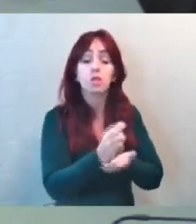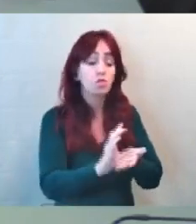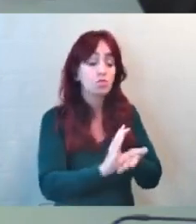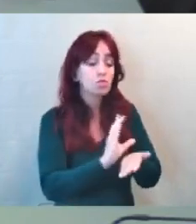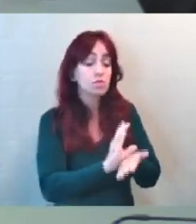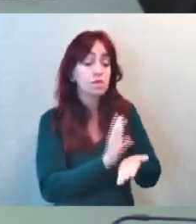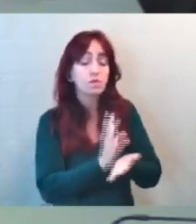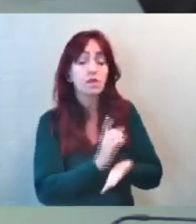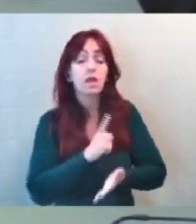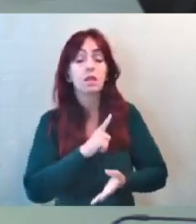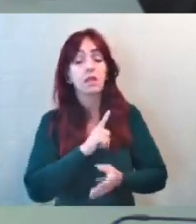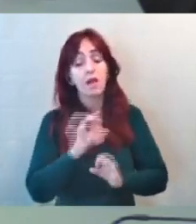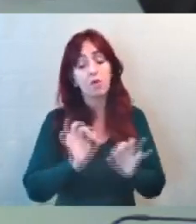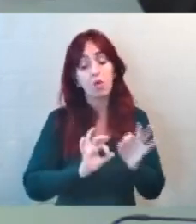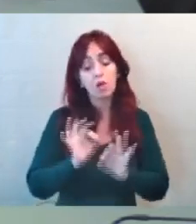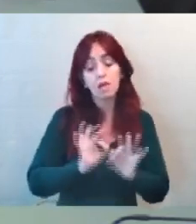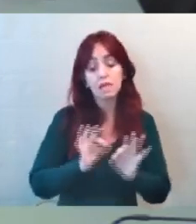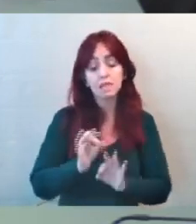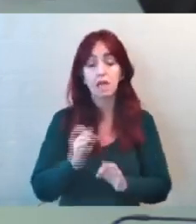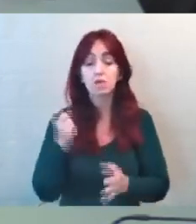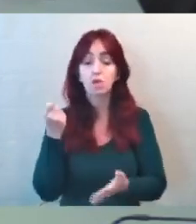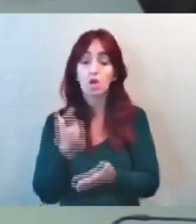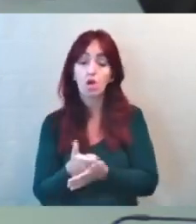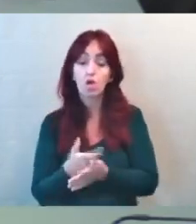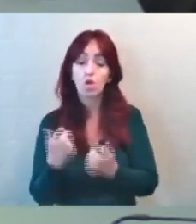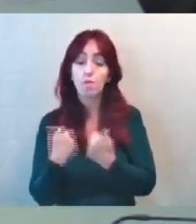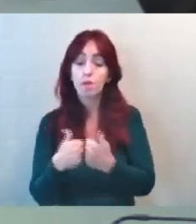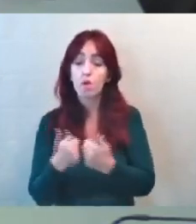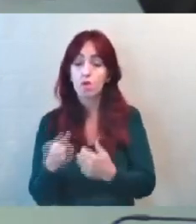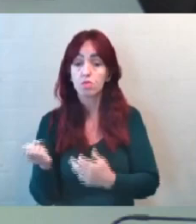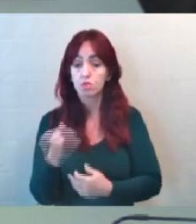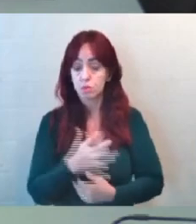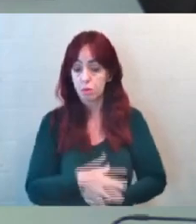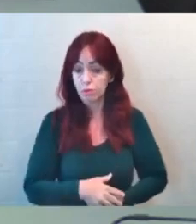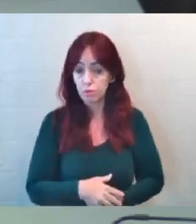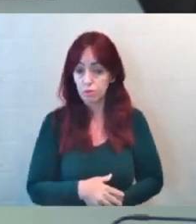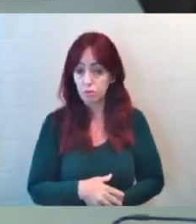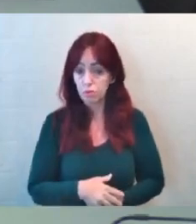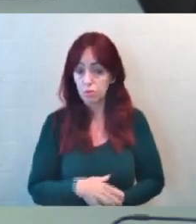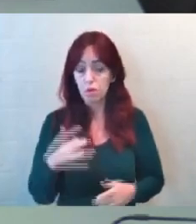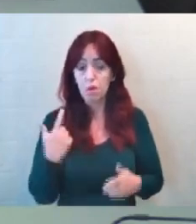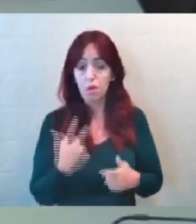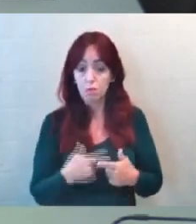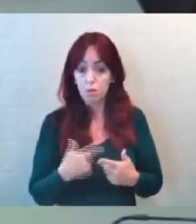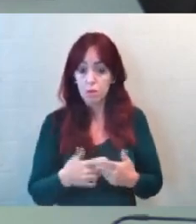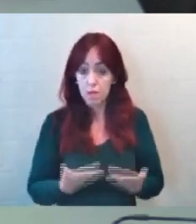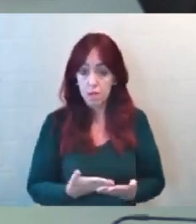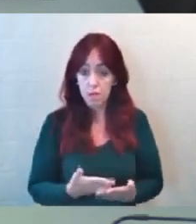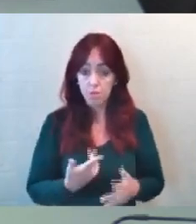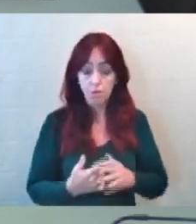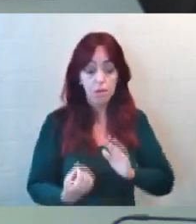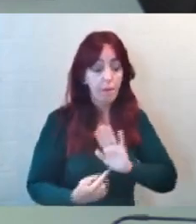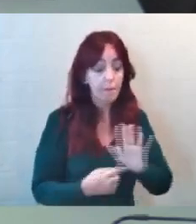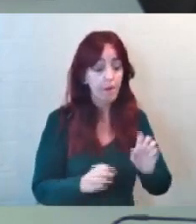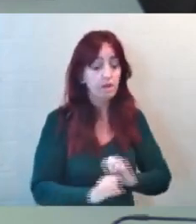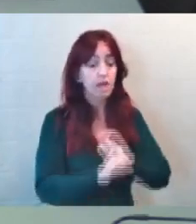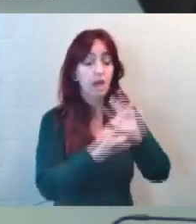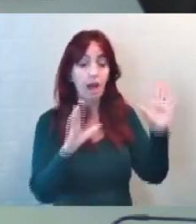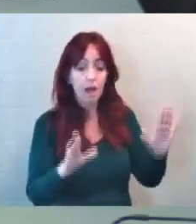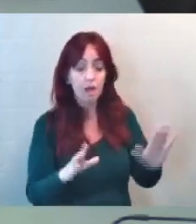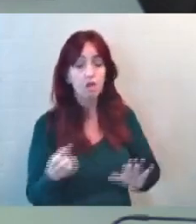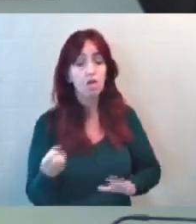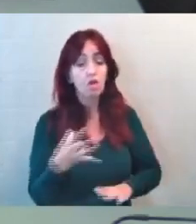viabilizando comprar ônibus. E aí vem a grande questão. Por quê? Fica muito claro que esses novos veículos